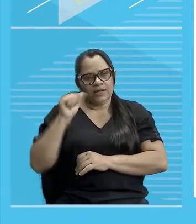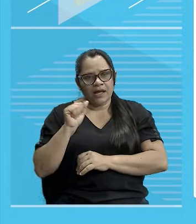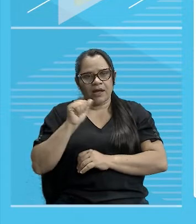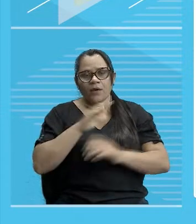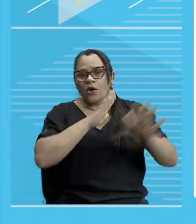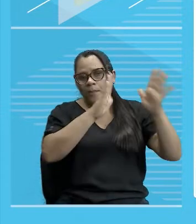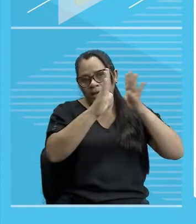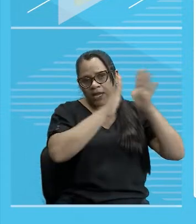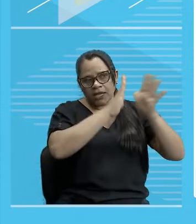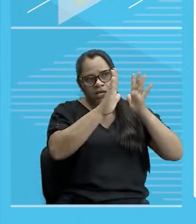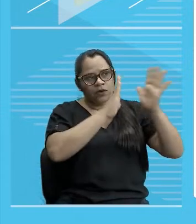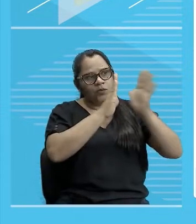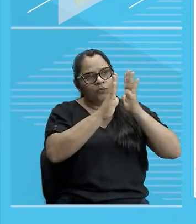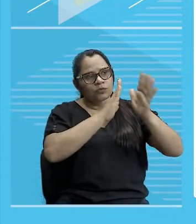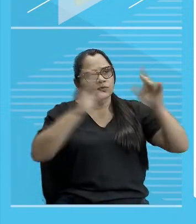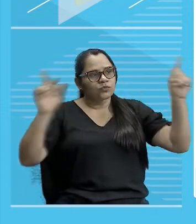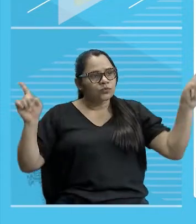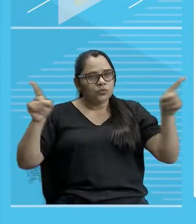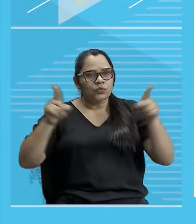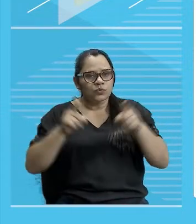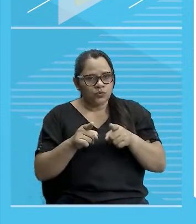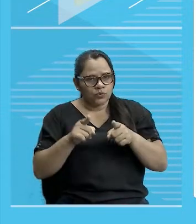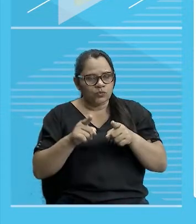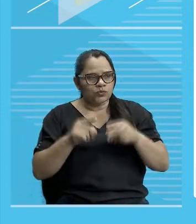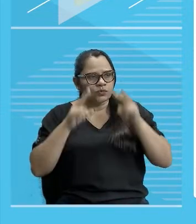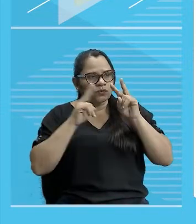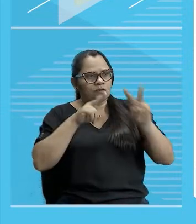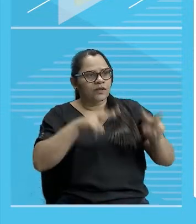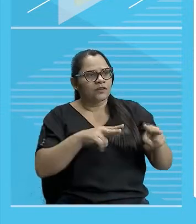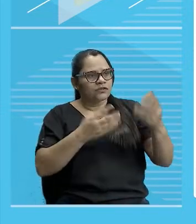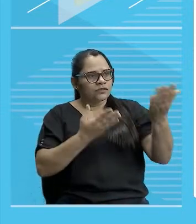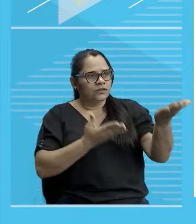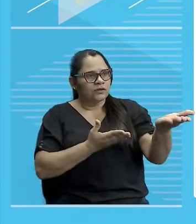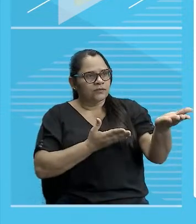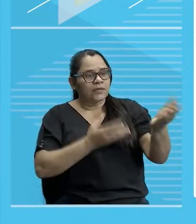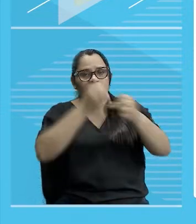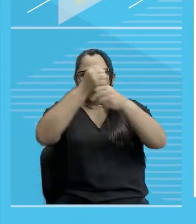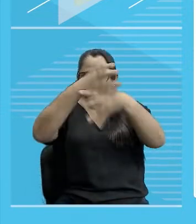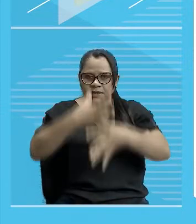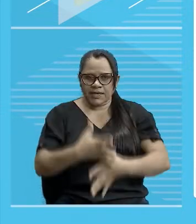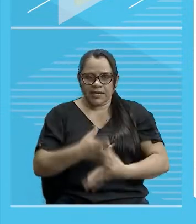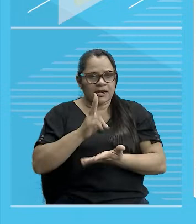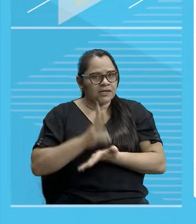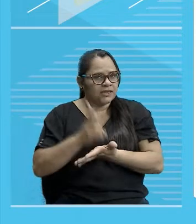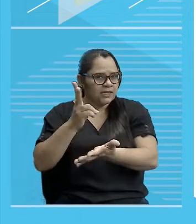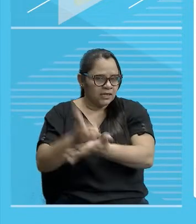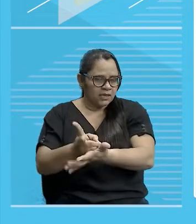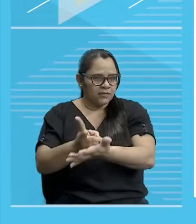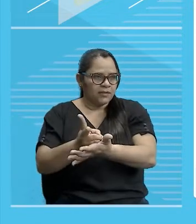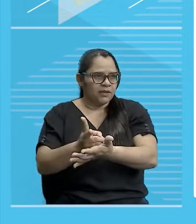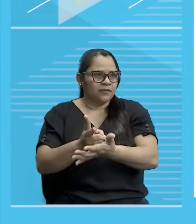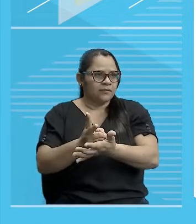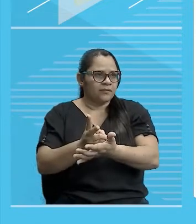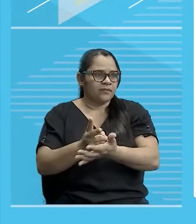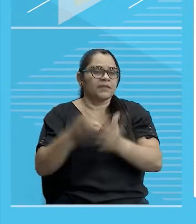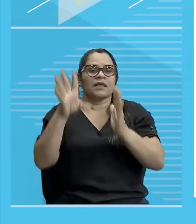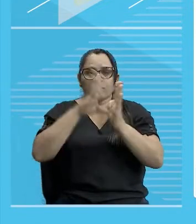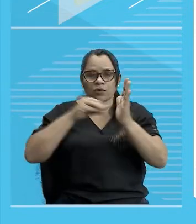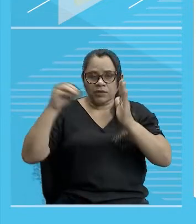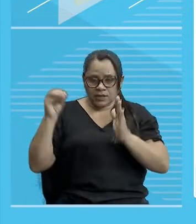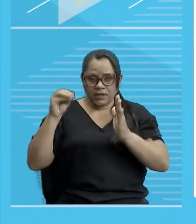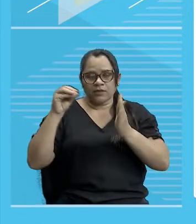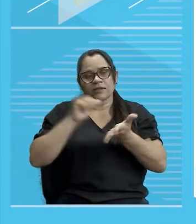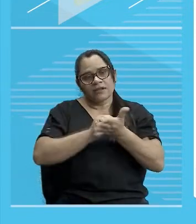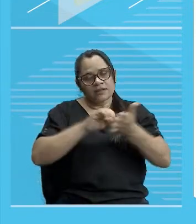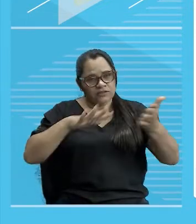tudo que eu andei falando direto direto tem foco nas tarefas nas operações